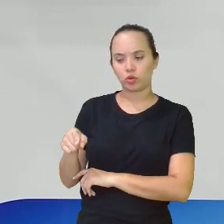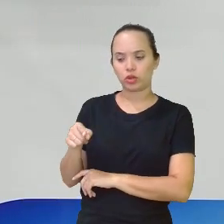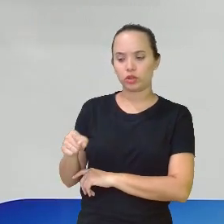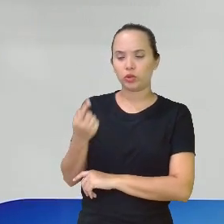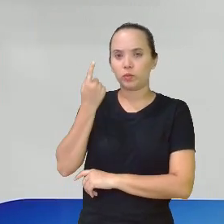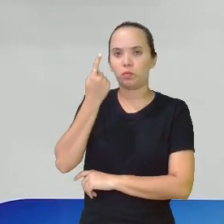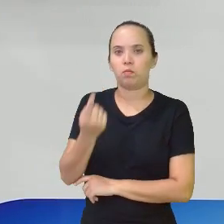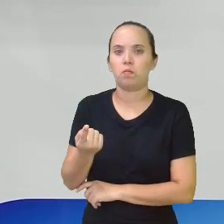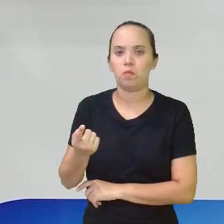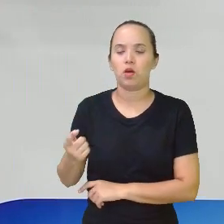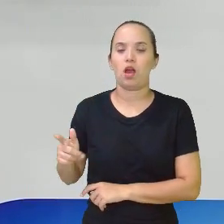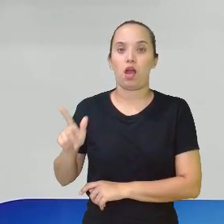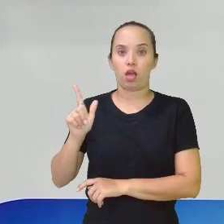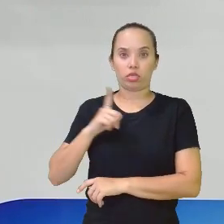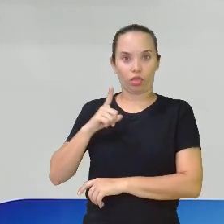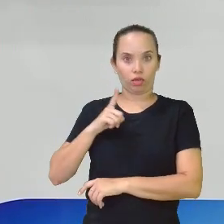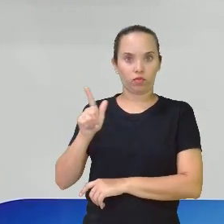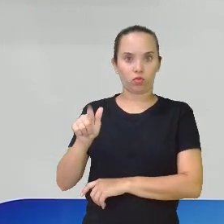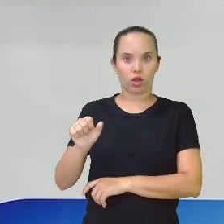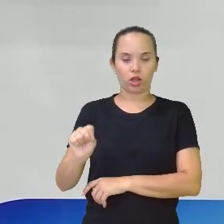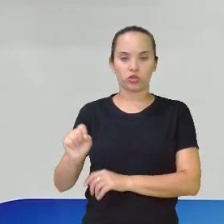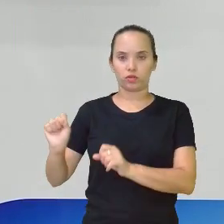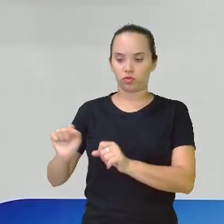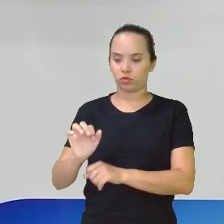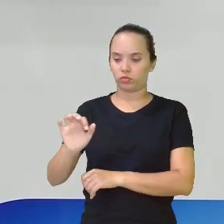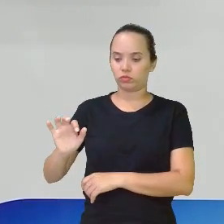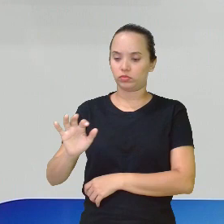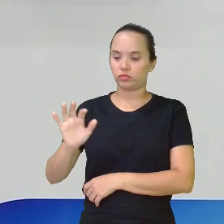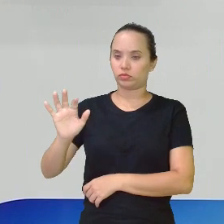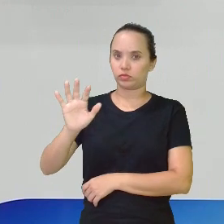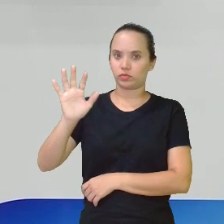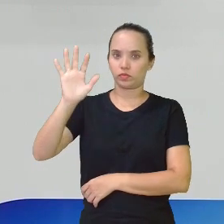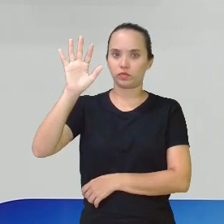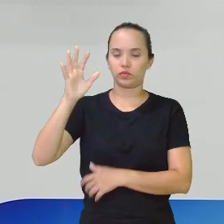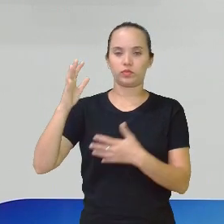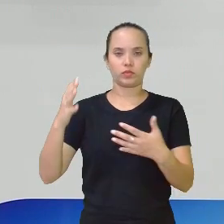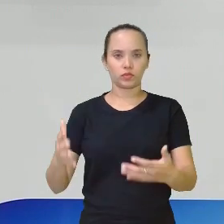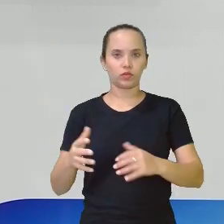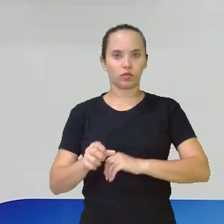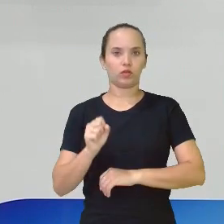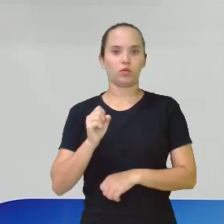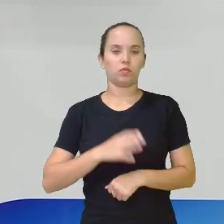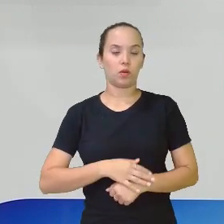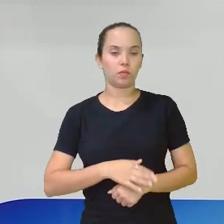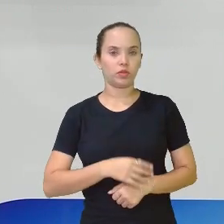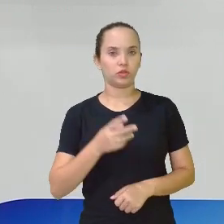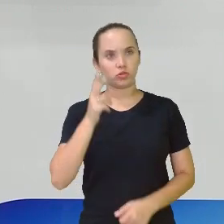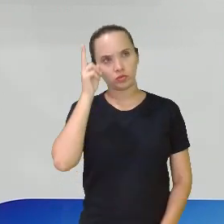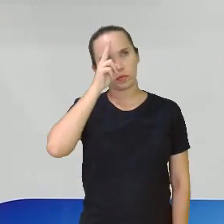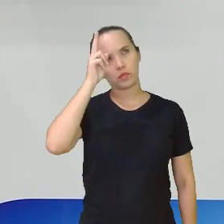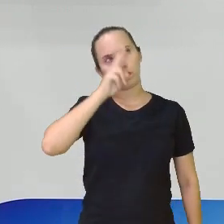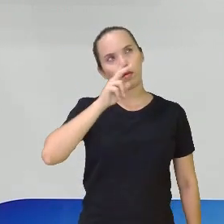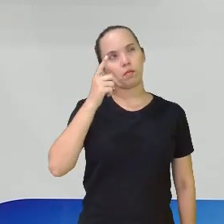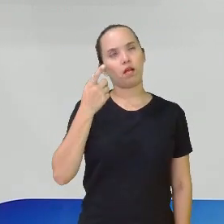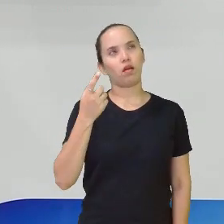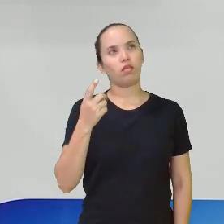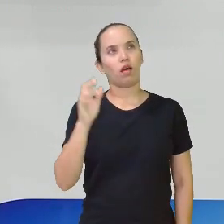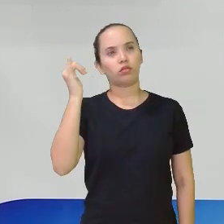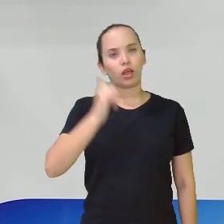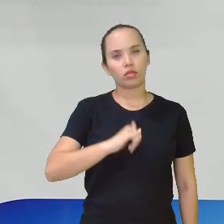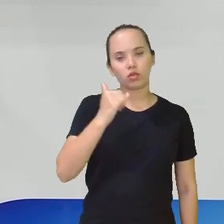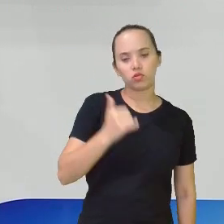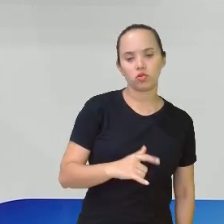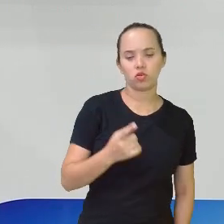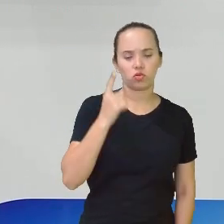boca aberta, o gás ficou saindo. Essa fonte de energia, quando a gente pensa, a gente lembra logo do fósforo, né, para acender, ou